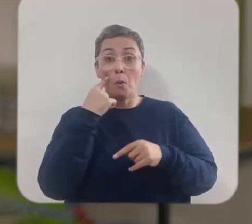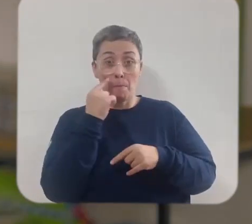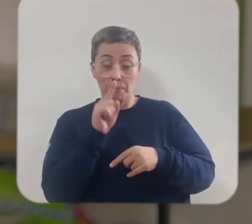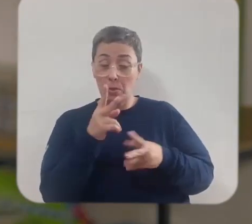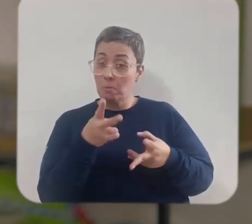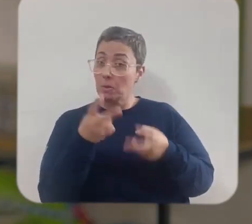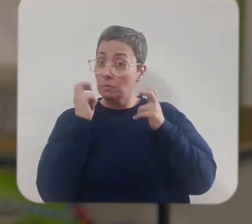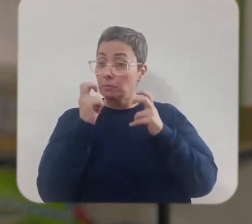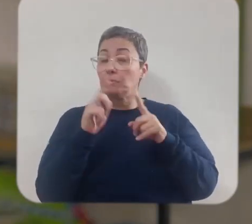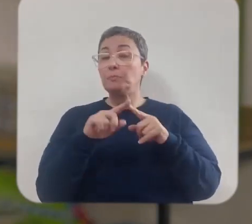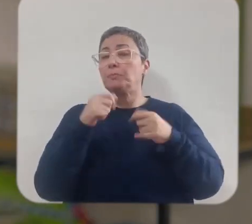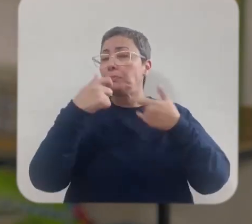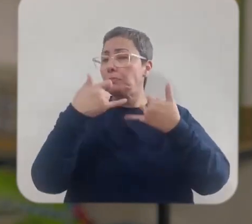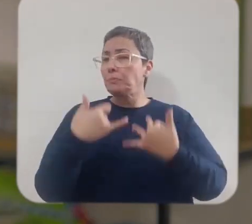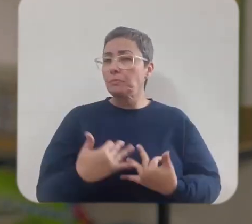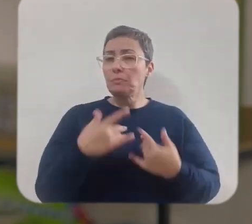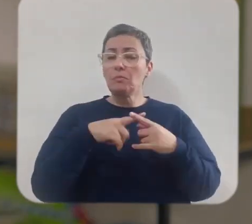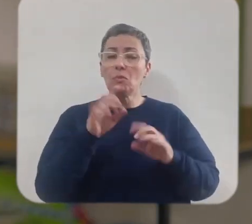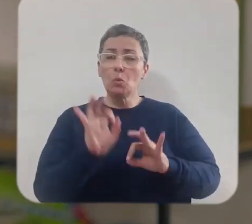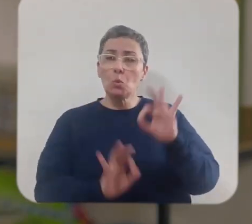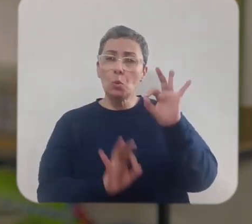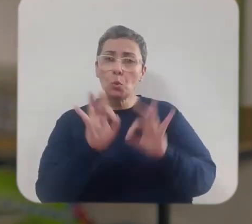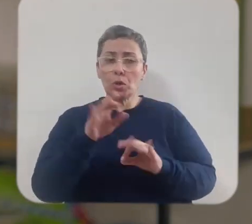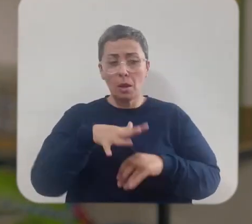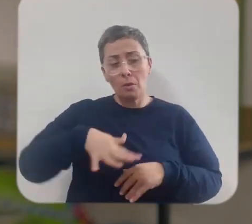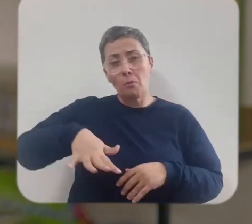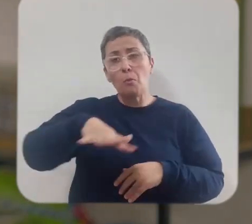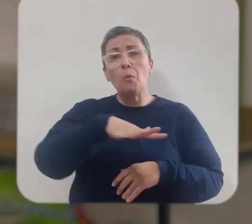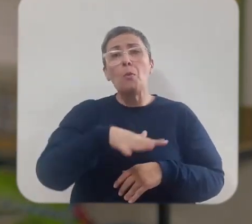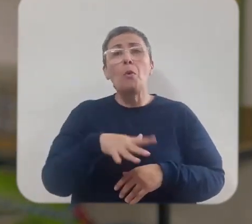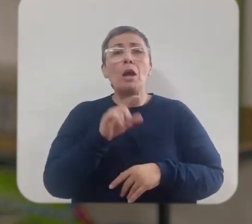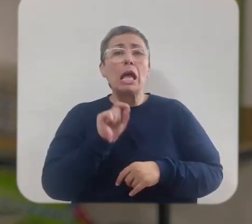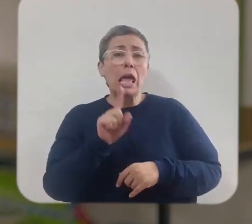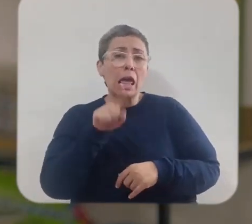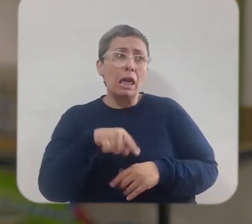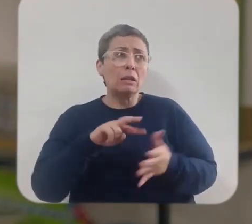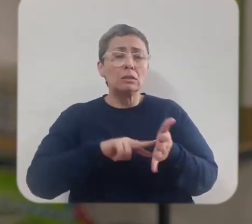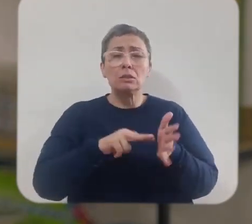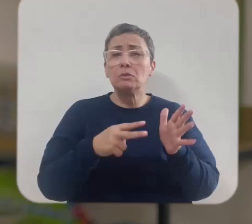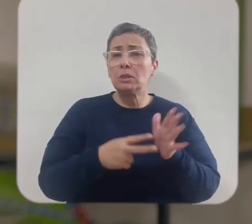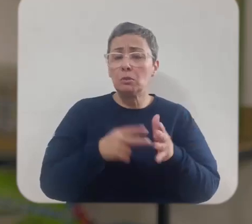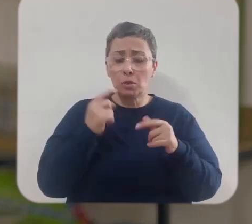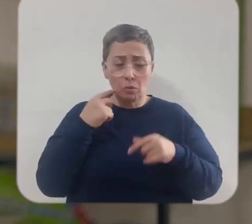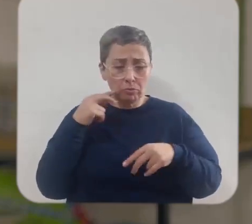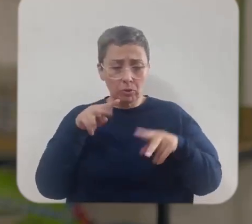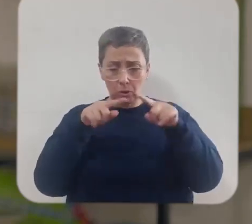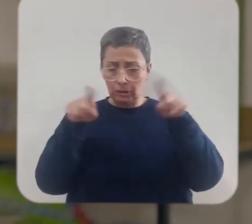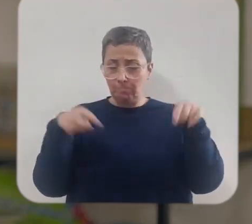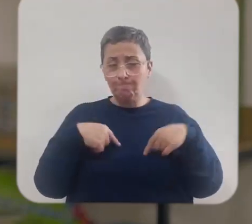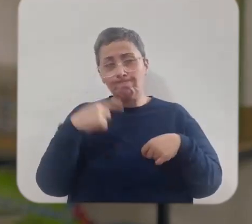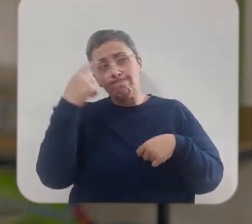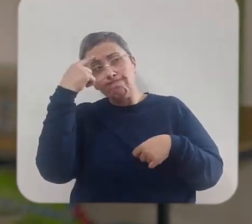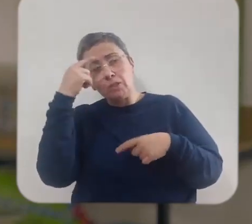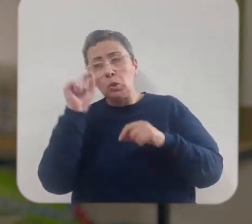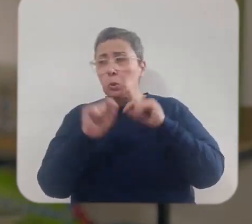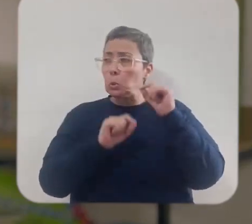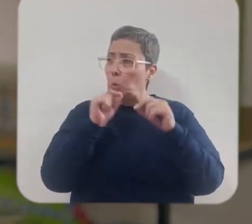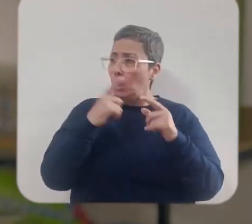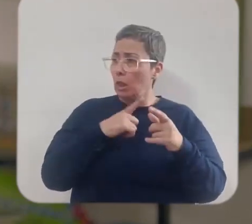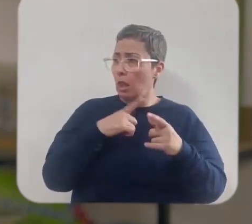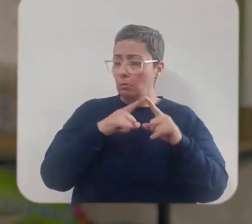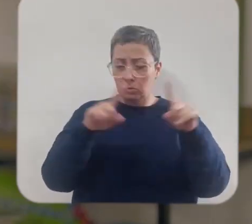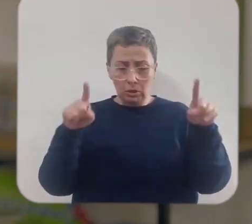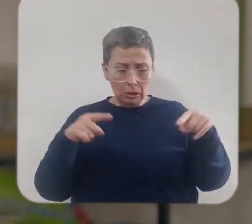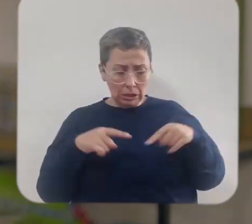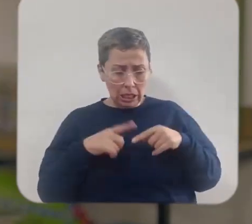Veja que quando nós falamos na organização do ambiente, é quando eu olho para a minha sala e estou pensando, bom, eu